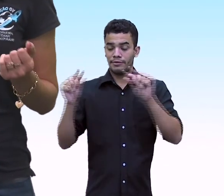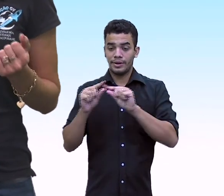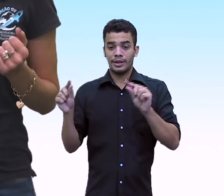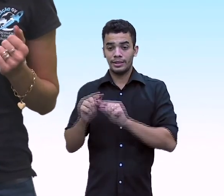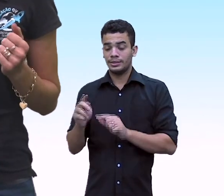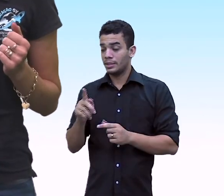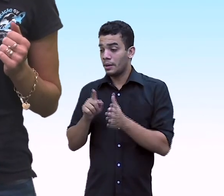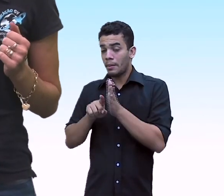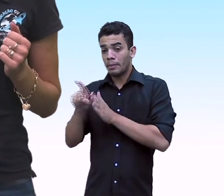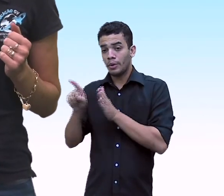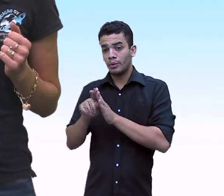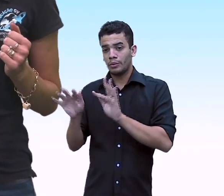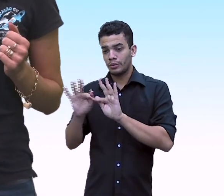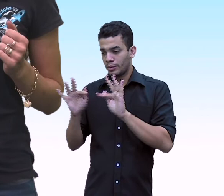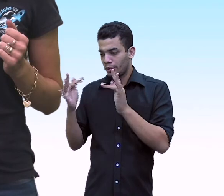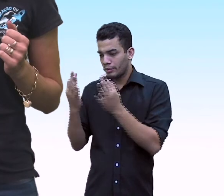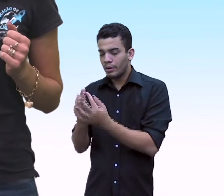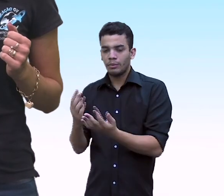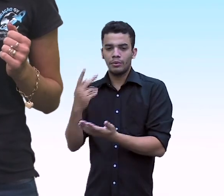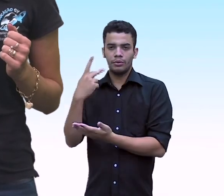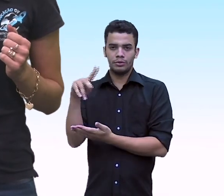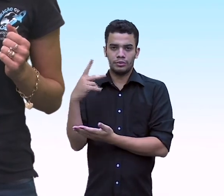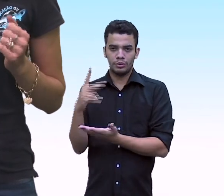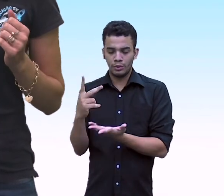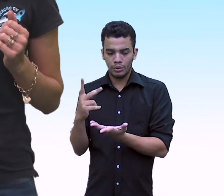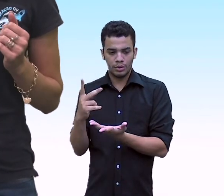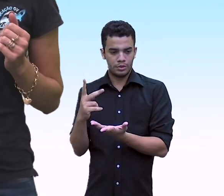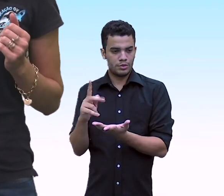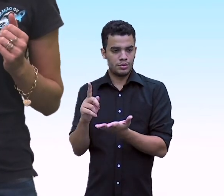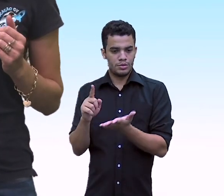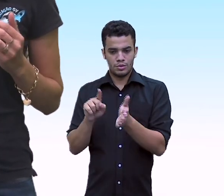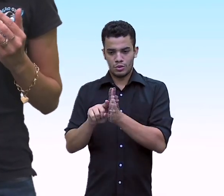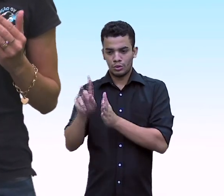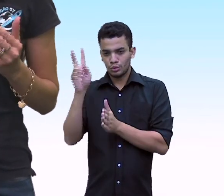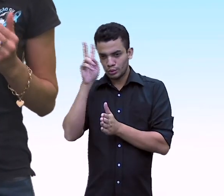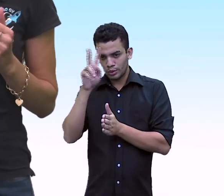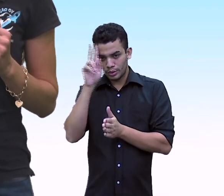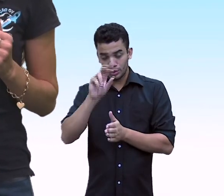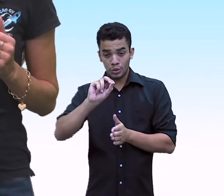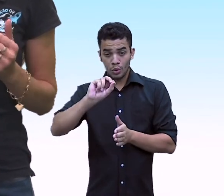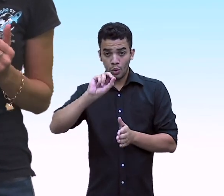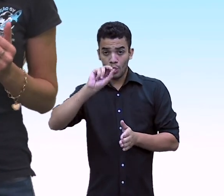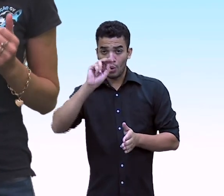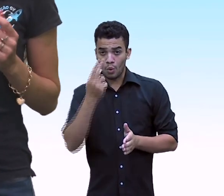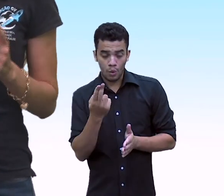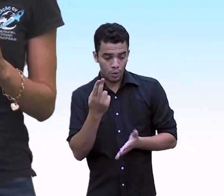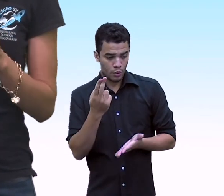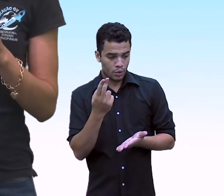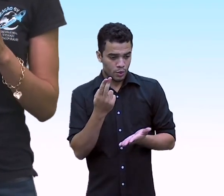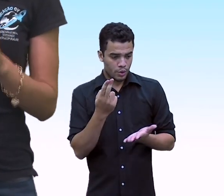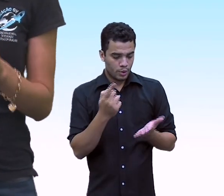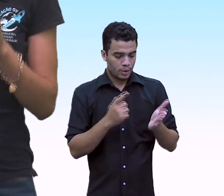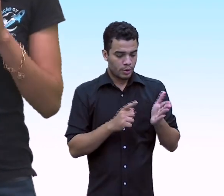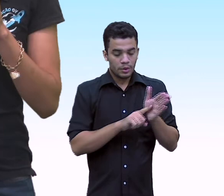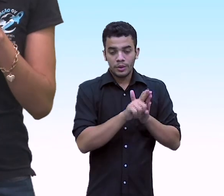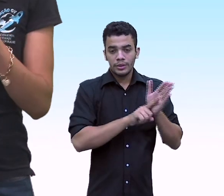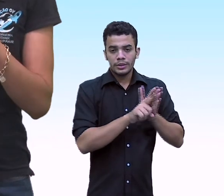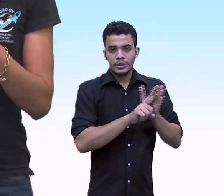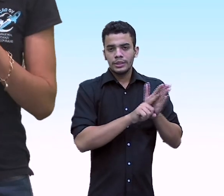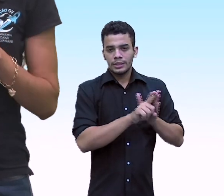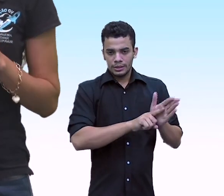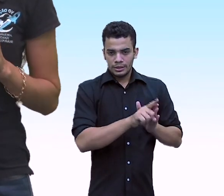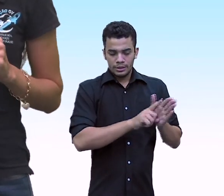possível, consulte livros ou sites que contenham provérbios e com certeza